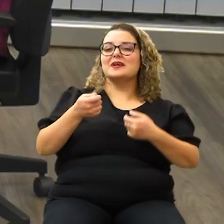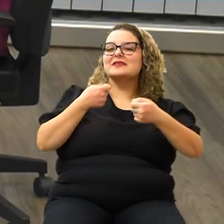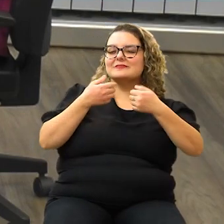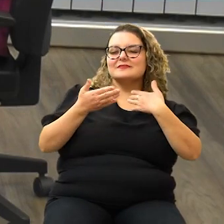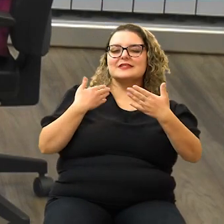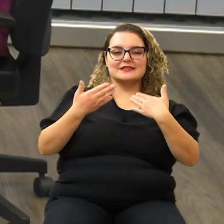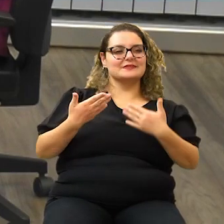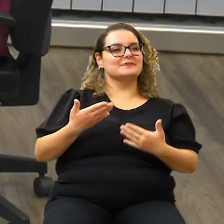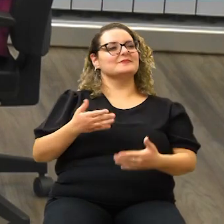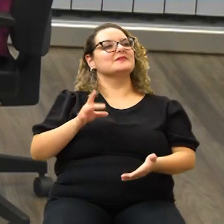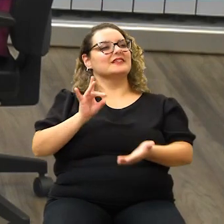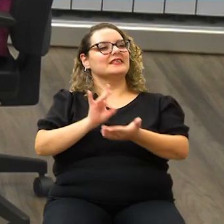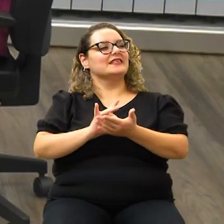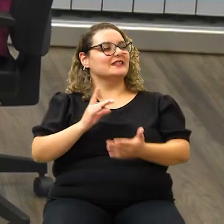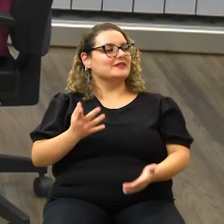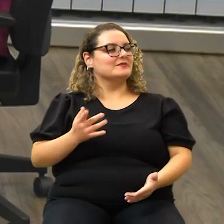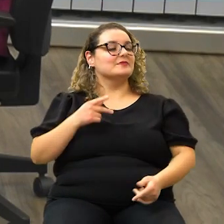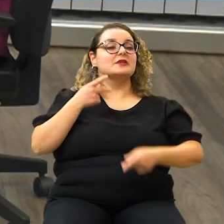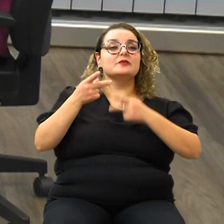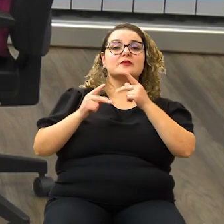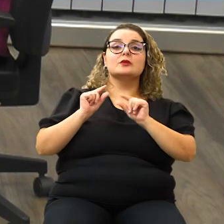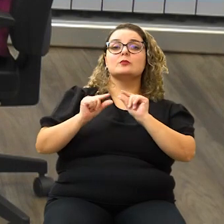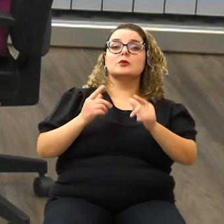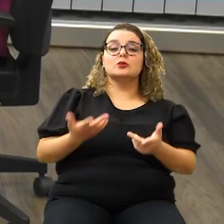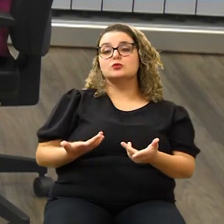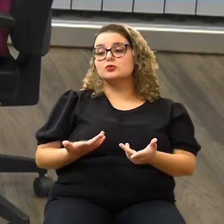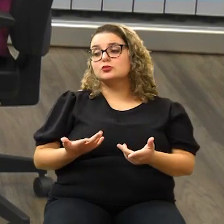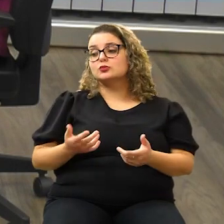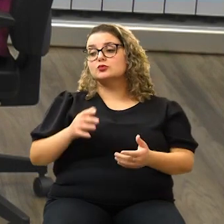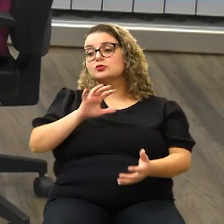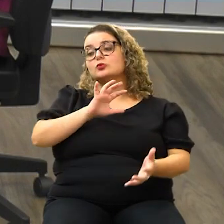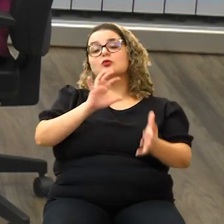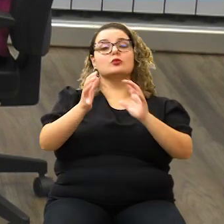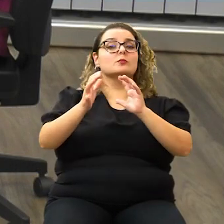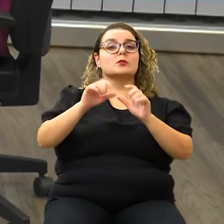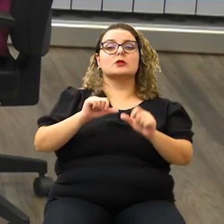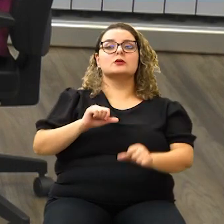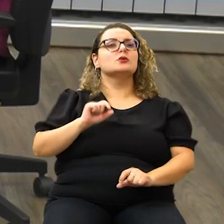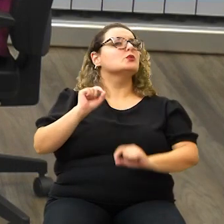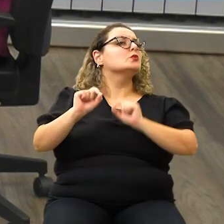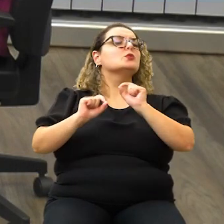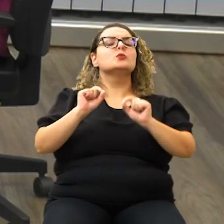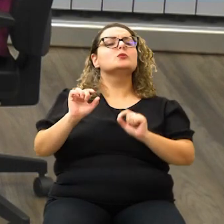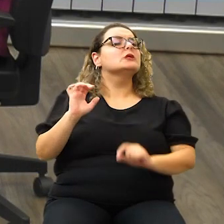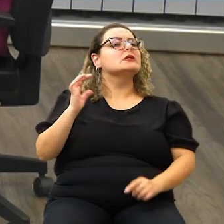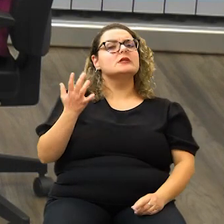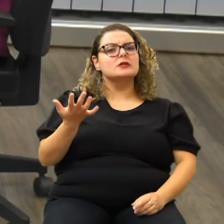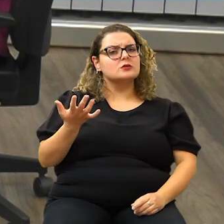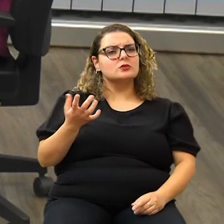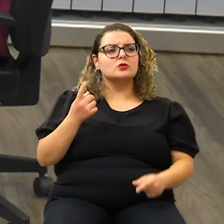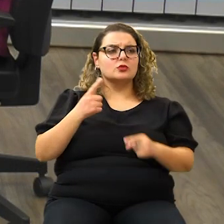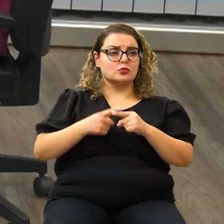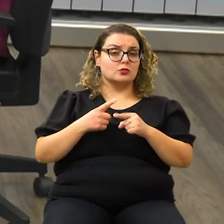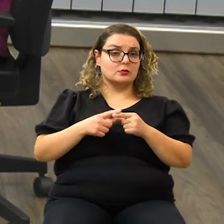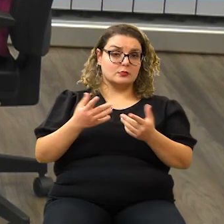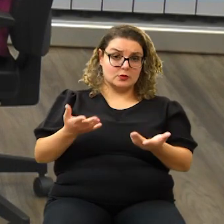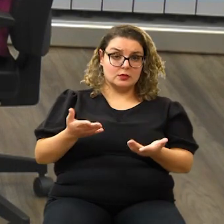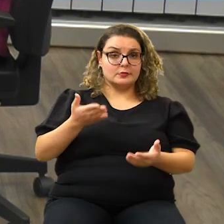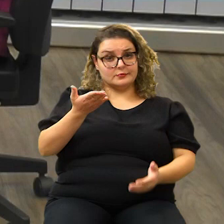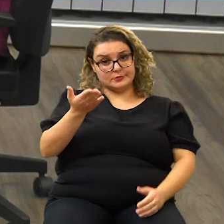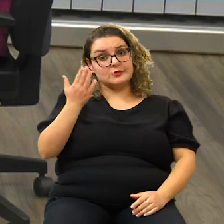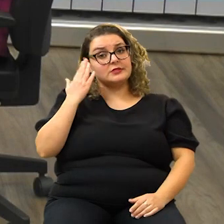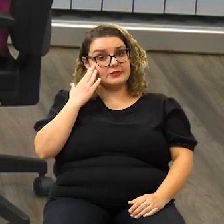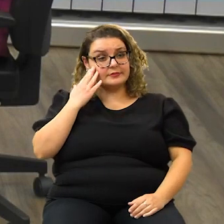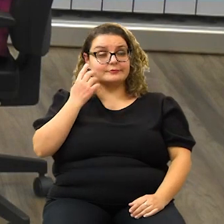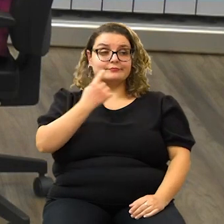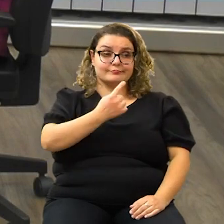bate-papo mesmo, né? Para a gente falar um pouquinho sobre as mudanças climáticas, o que está acontecendo, né? E o porquê disso. E você sabe que cada um